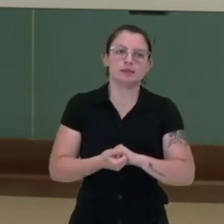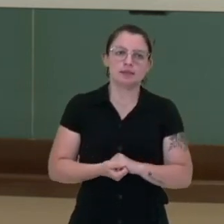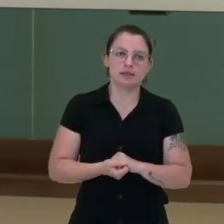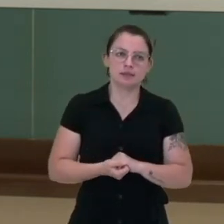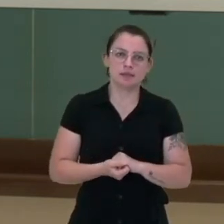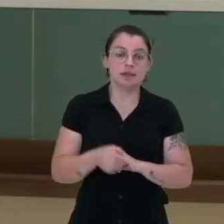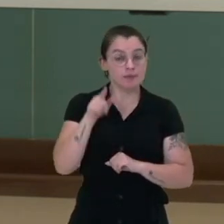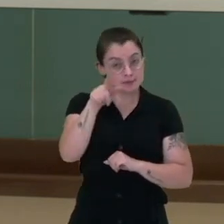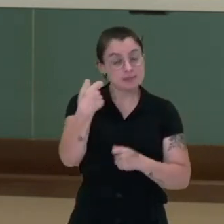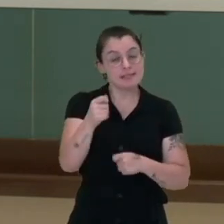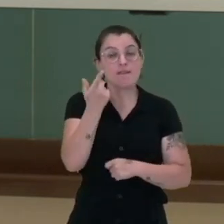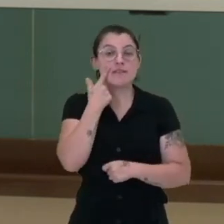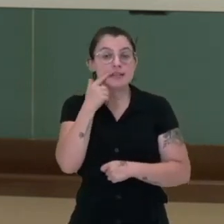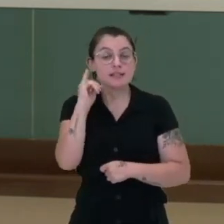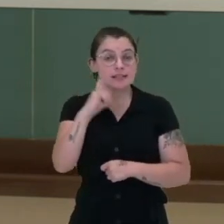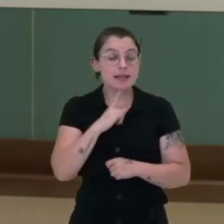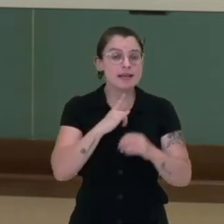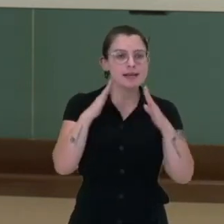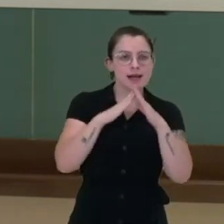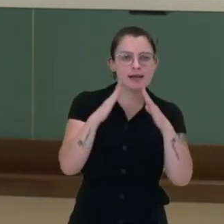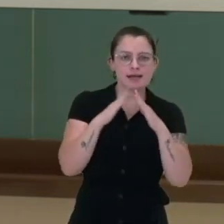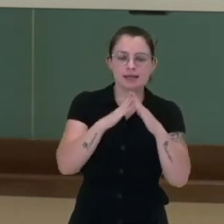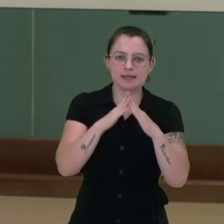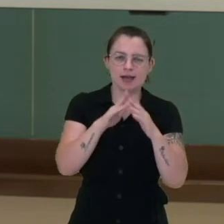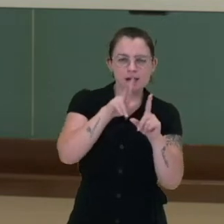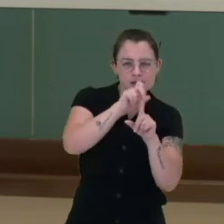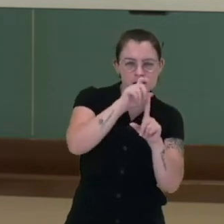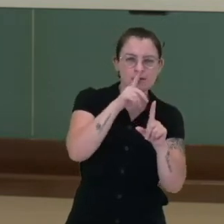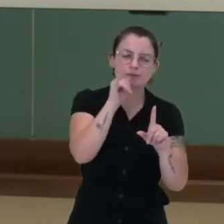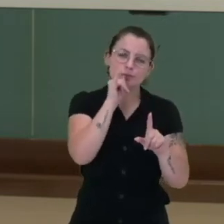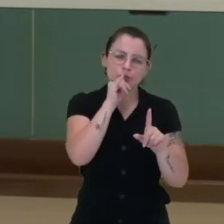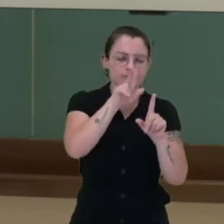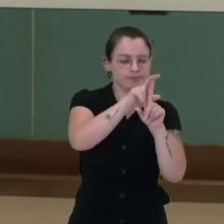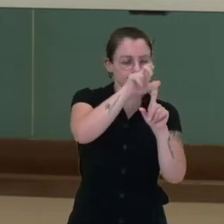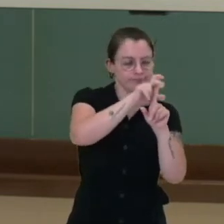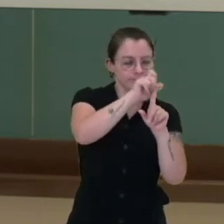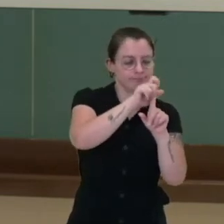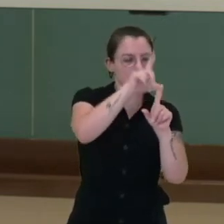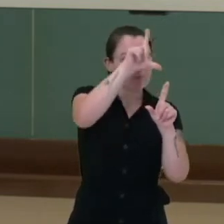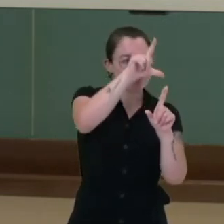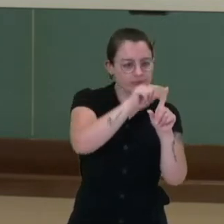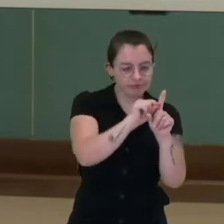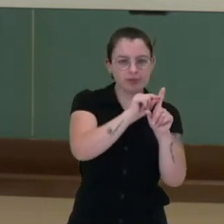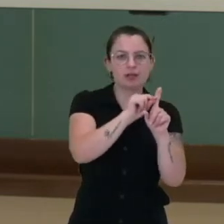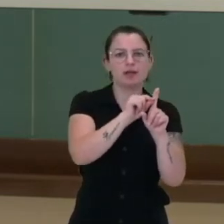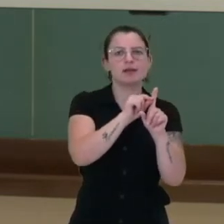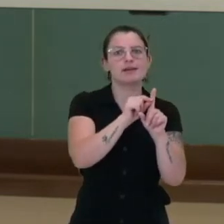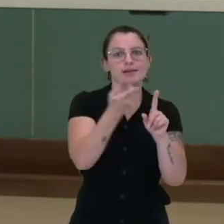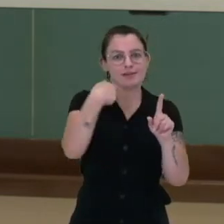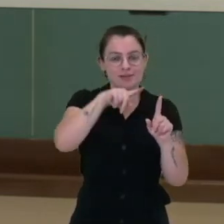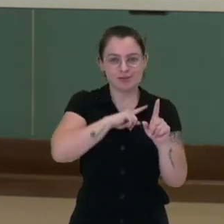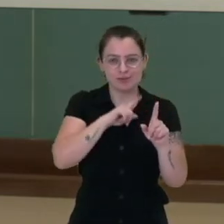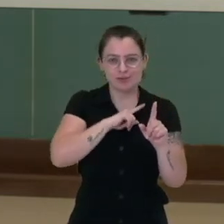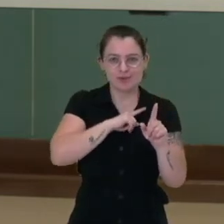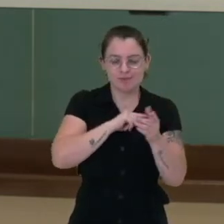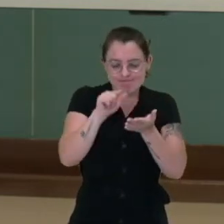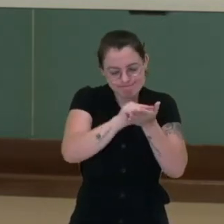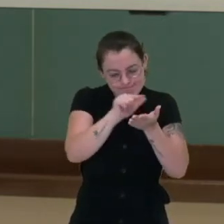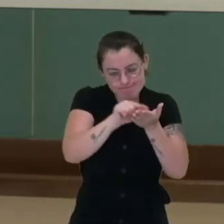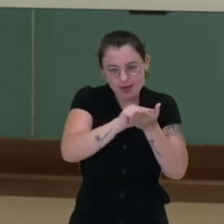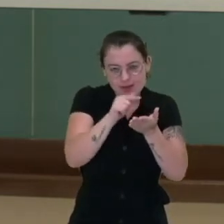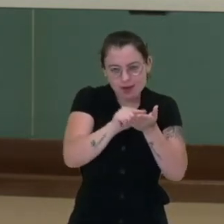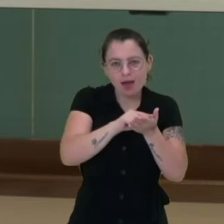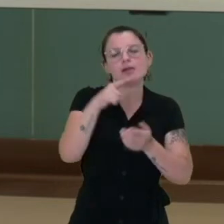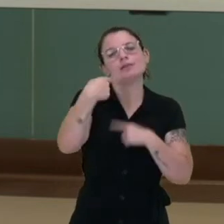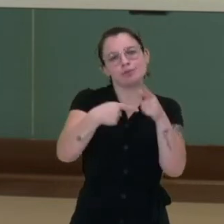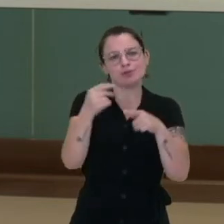ver se tem bexiga em casa. Garrafas plásticas, sabe quando termina um suco ou um refrigerante? A gente lava e utiliza essas